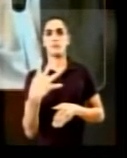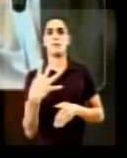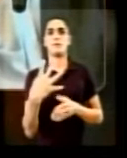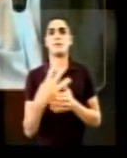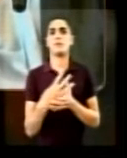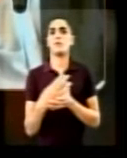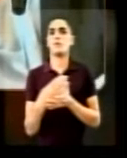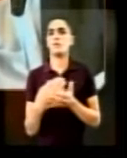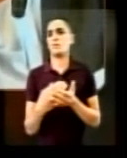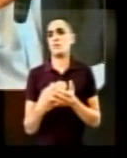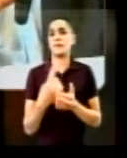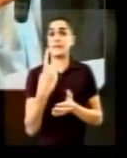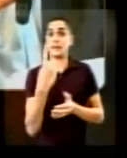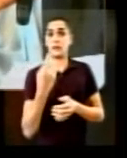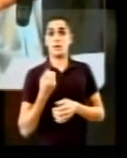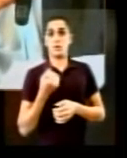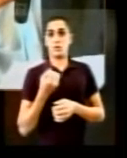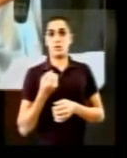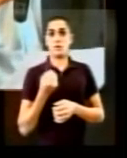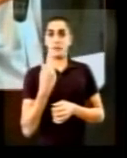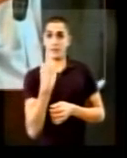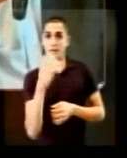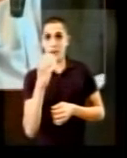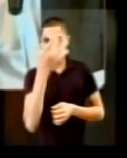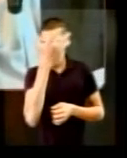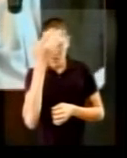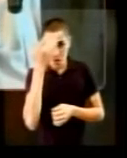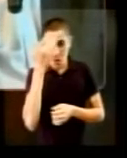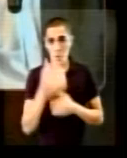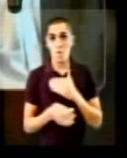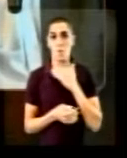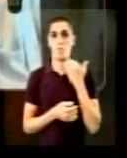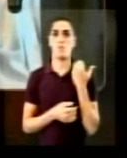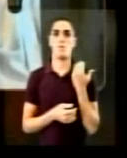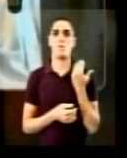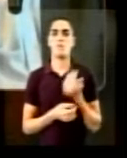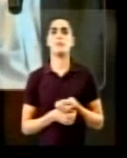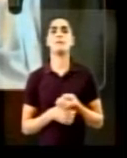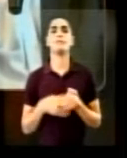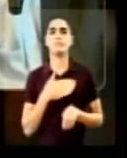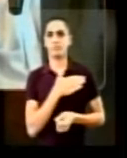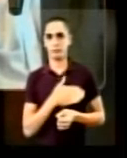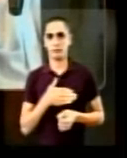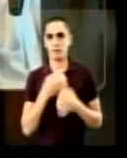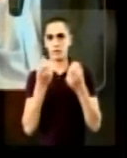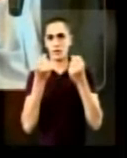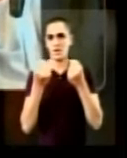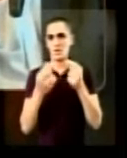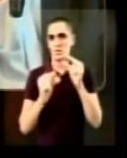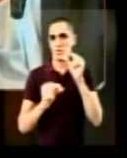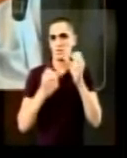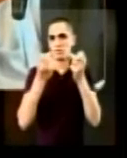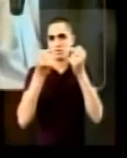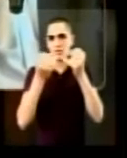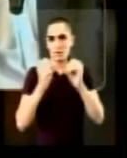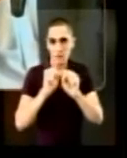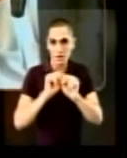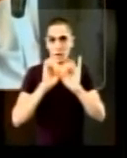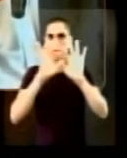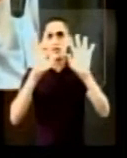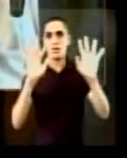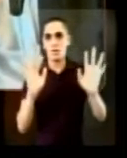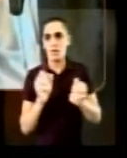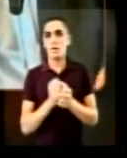10 óbitos. Eu gostaria de falar um pouco sobre esses 10 óbitos que estão ocorrendo no próximo